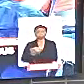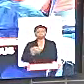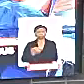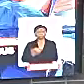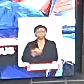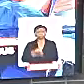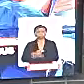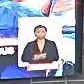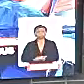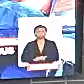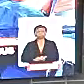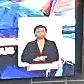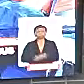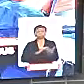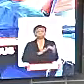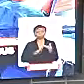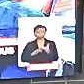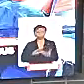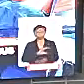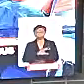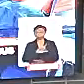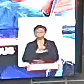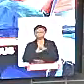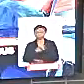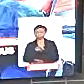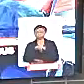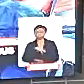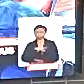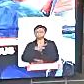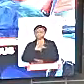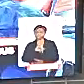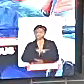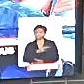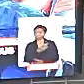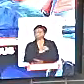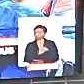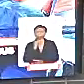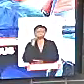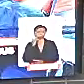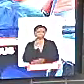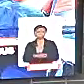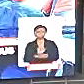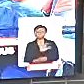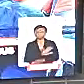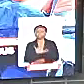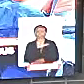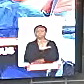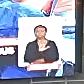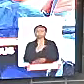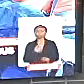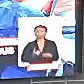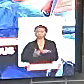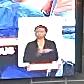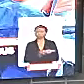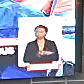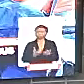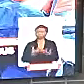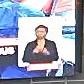vizinho cleitim deputado estadual que tem contribuído muito citin